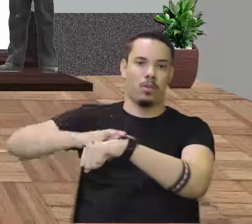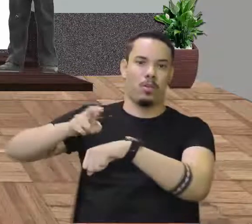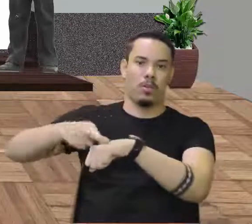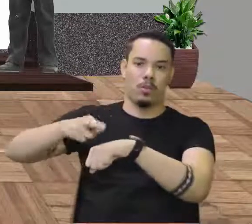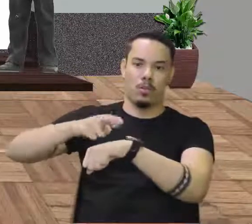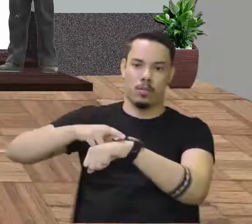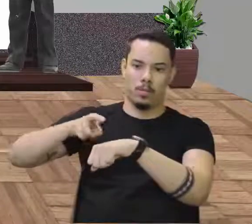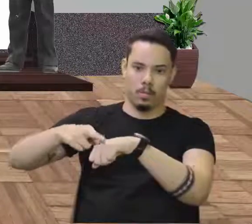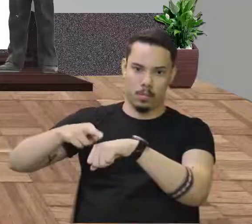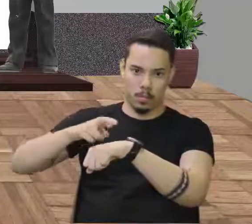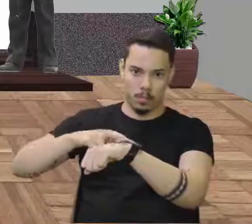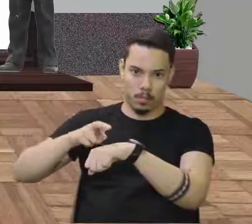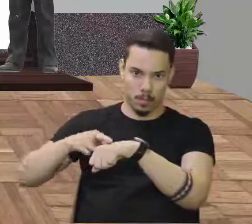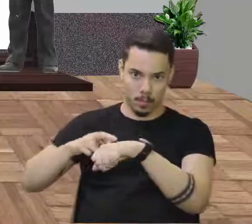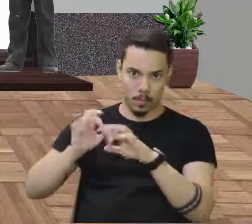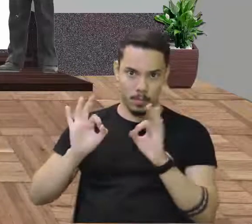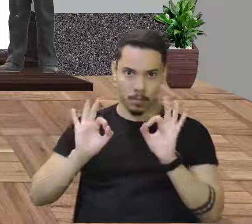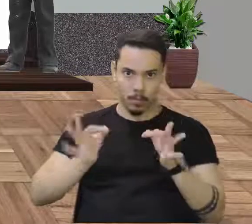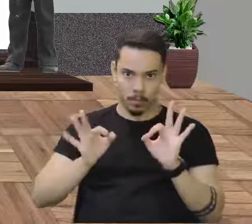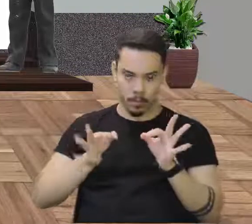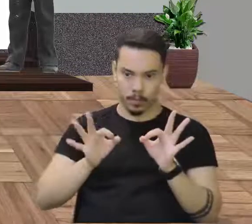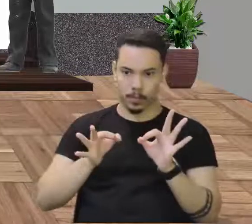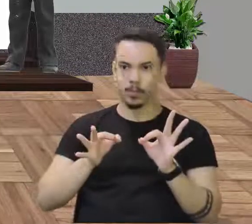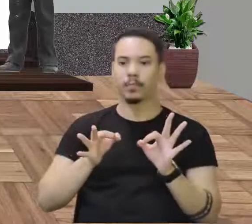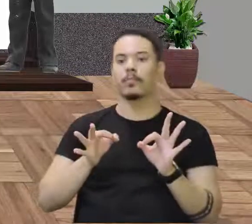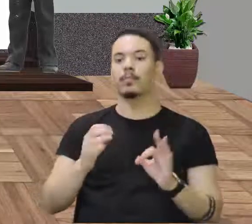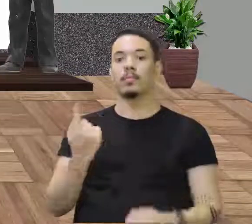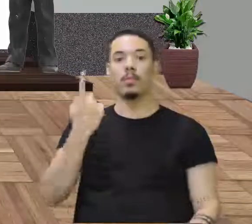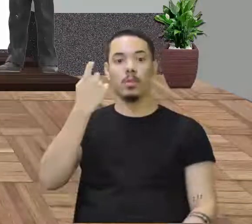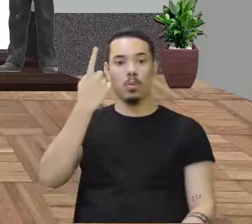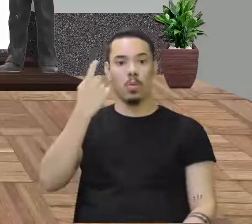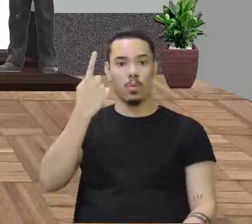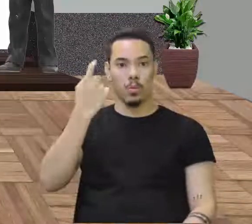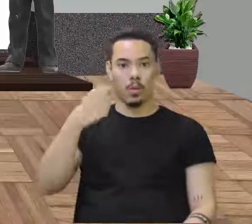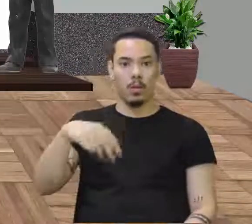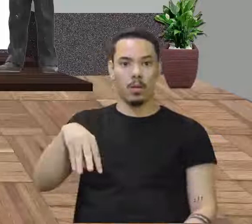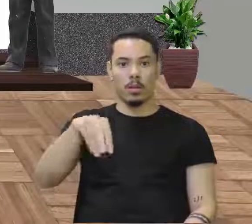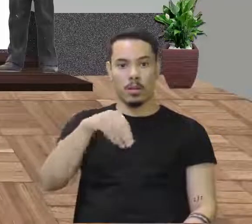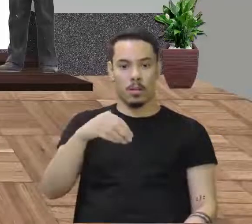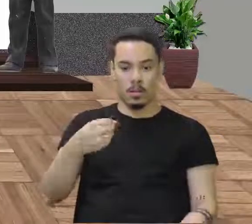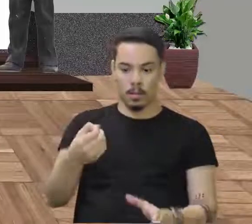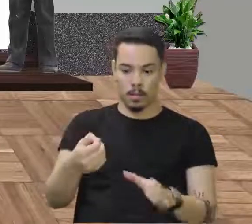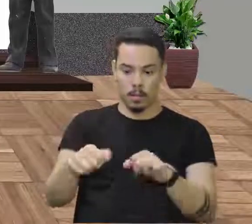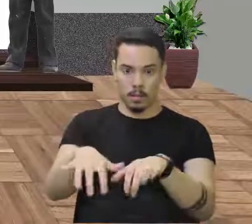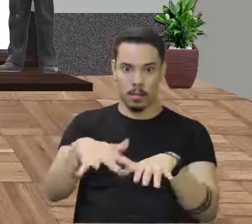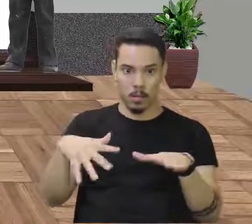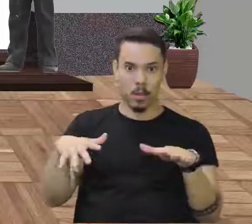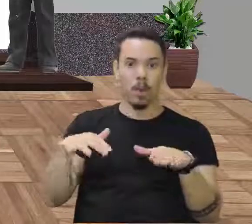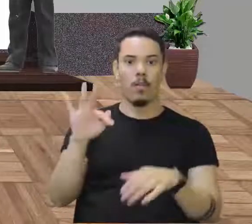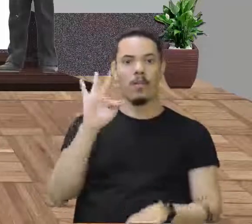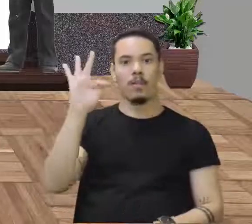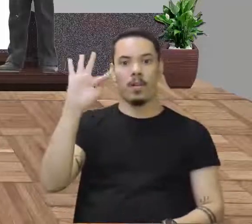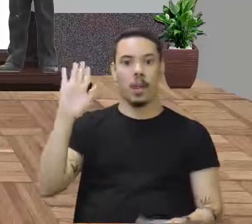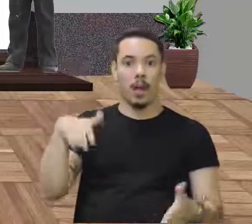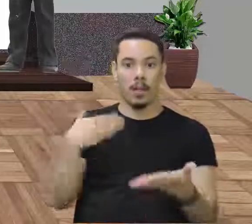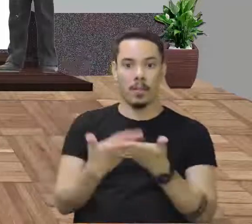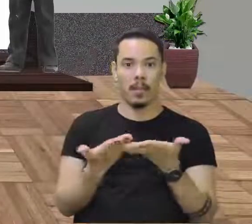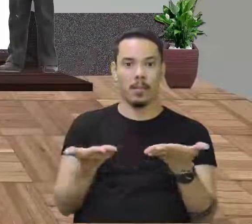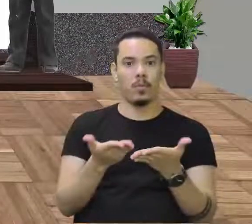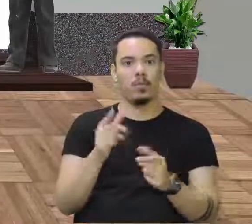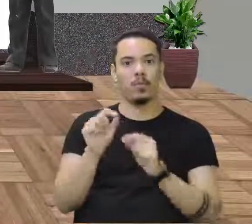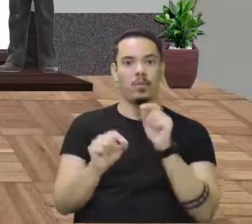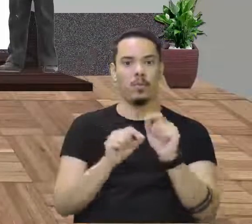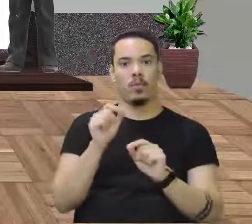Se torna o estado de Roraima. O único território federal que é criado, que permanece com o mesmo nome, é